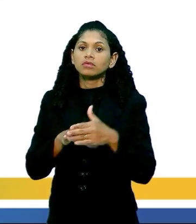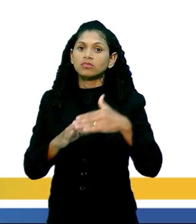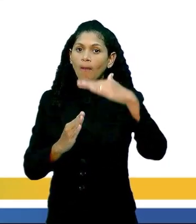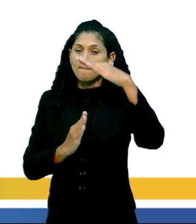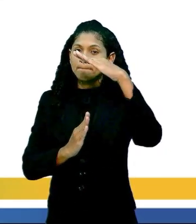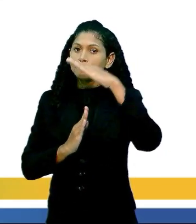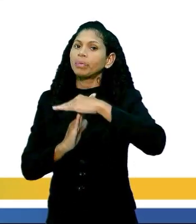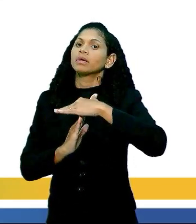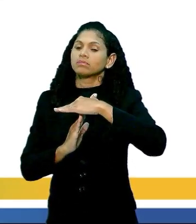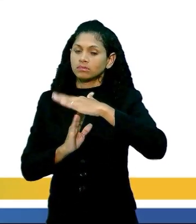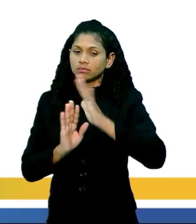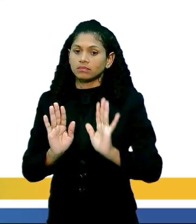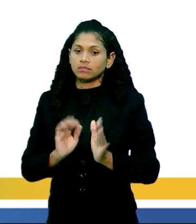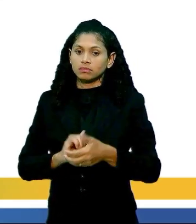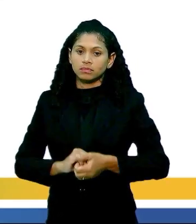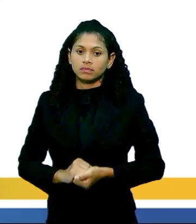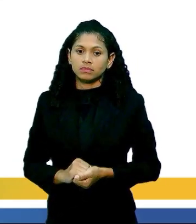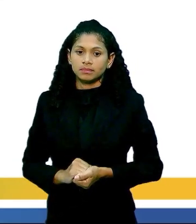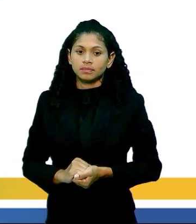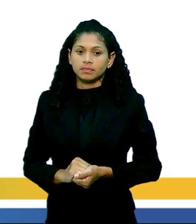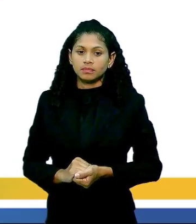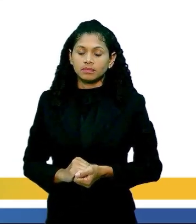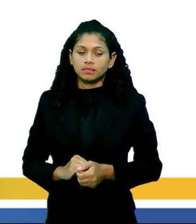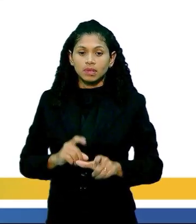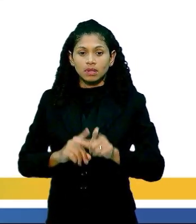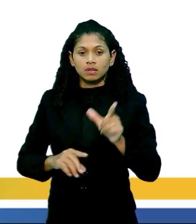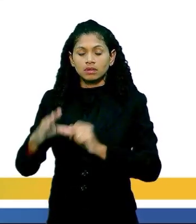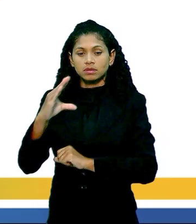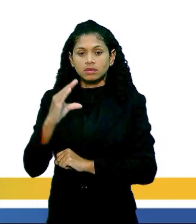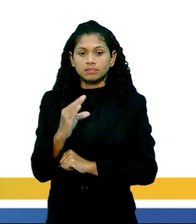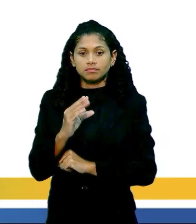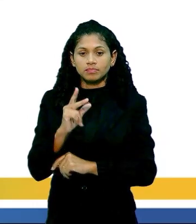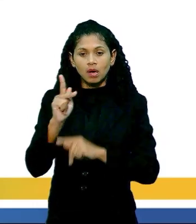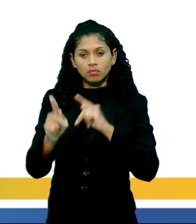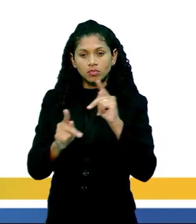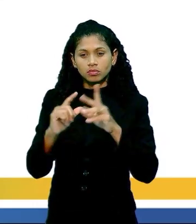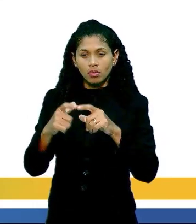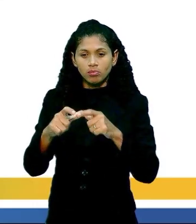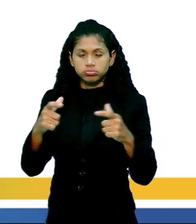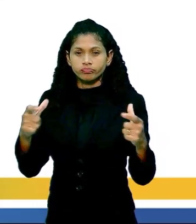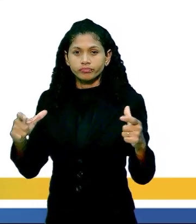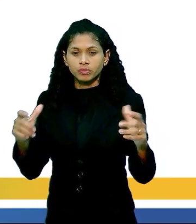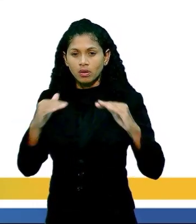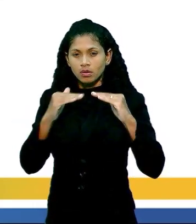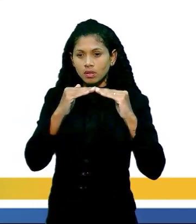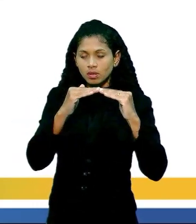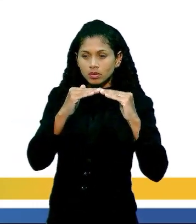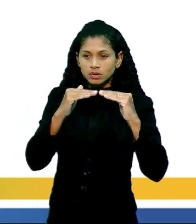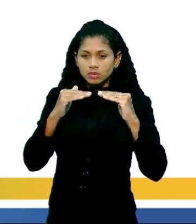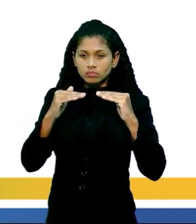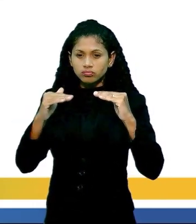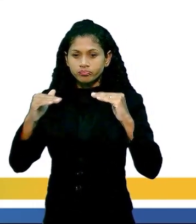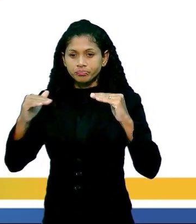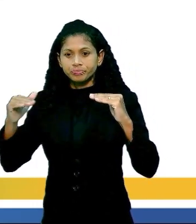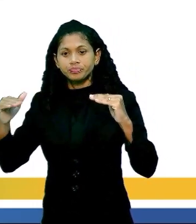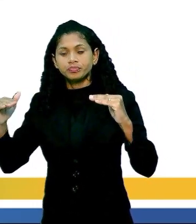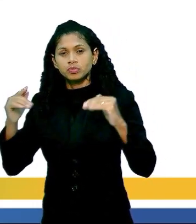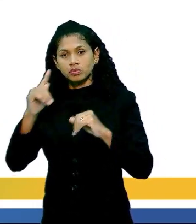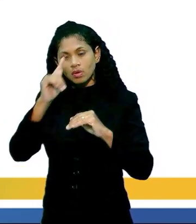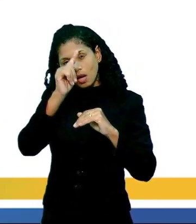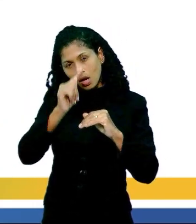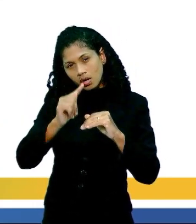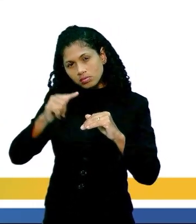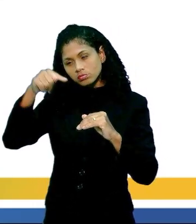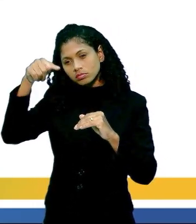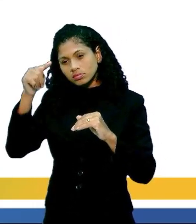Então, letra B não pode ser. Letra C. A população cresceu de forma linear, pois as curvas de crescimento